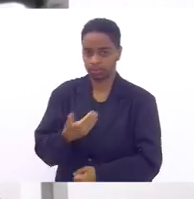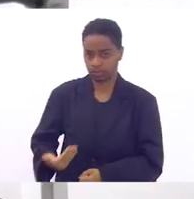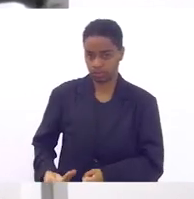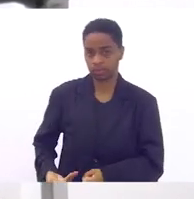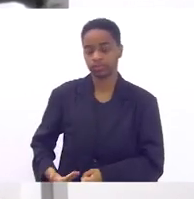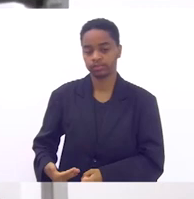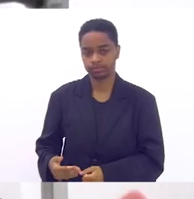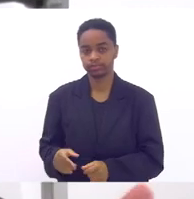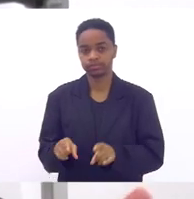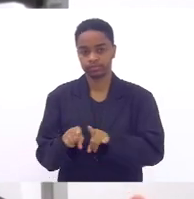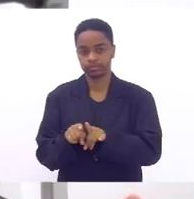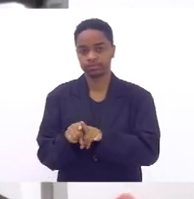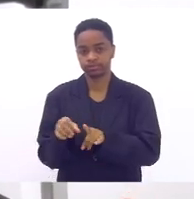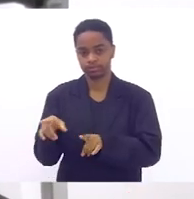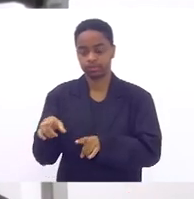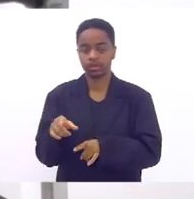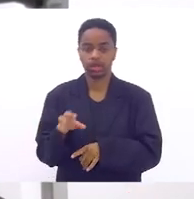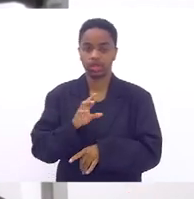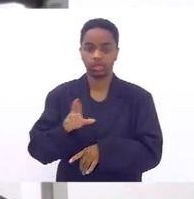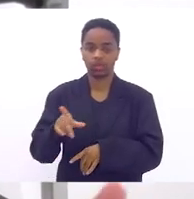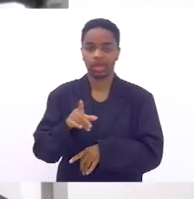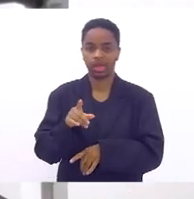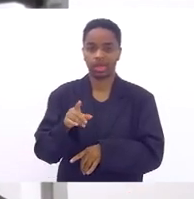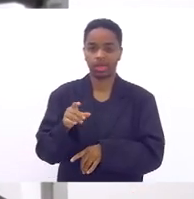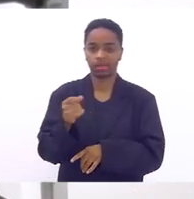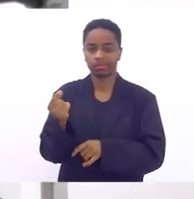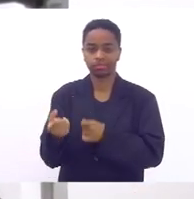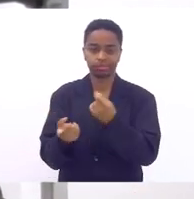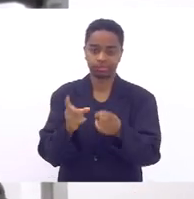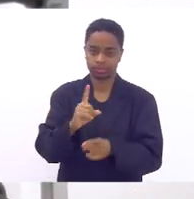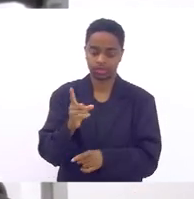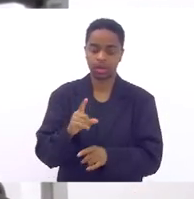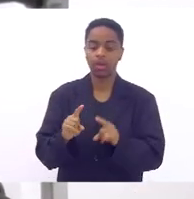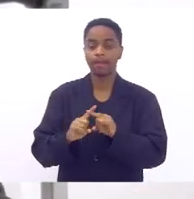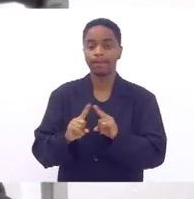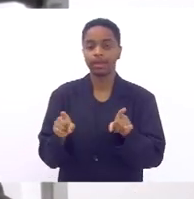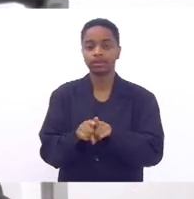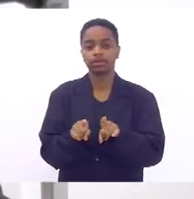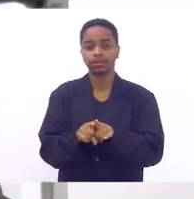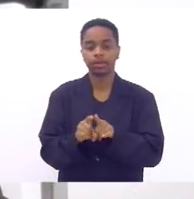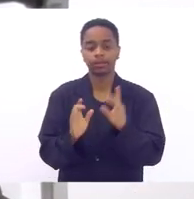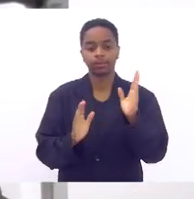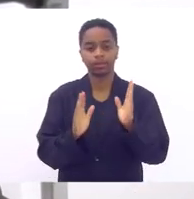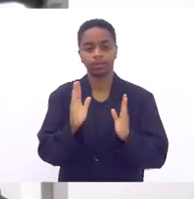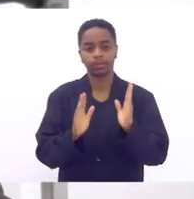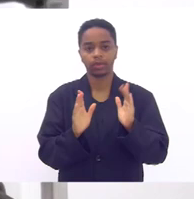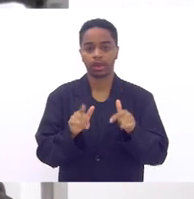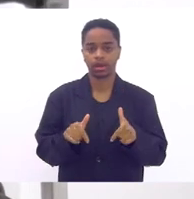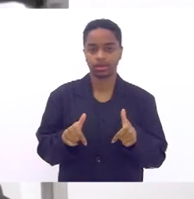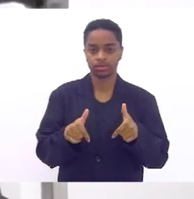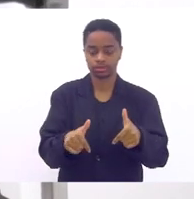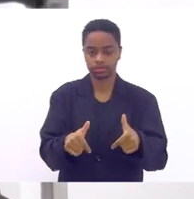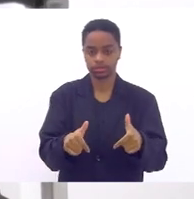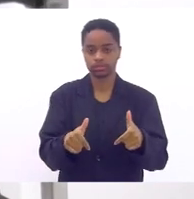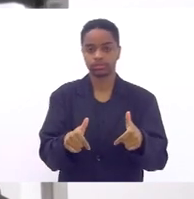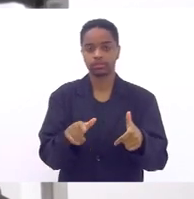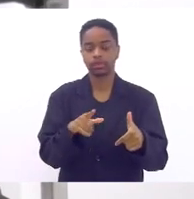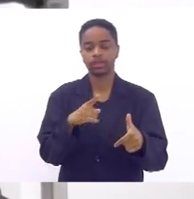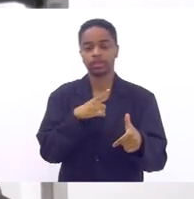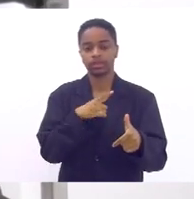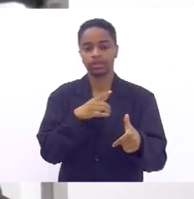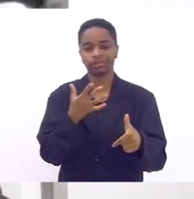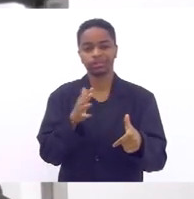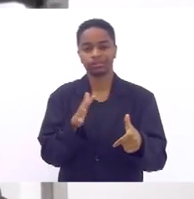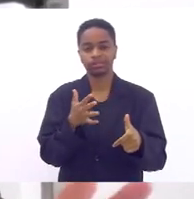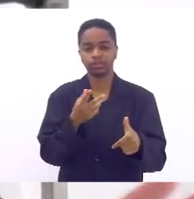públicas sofisticadas não é trivial e durante a operação desse empreendimento a gente estima mais